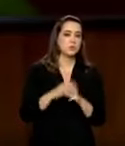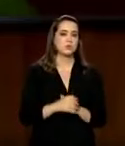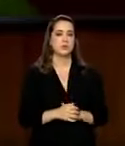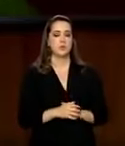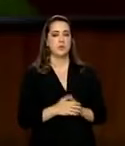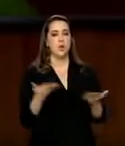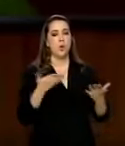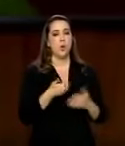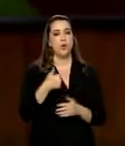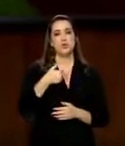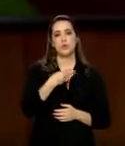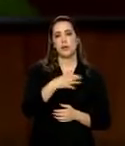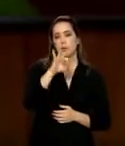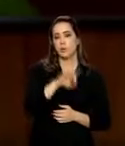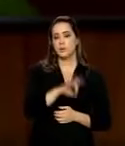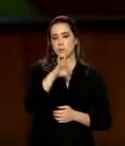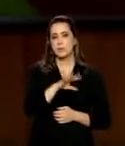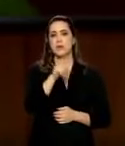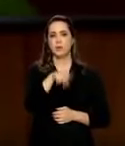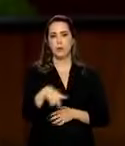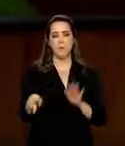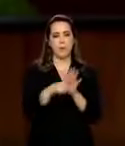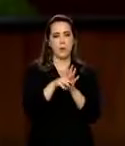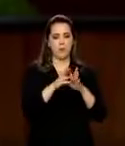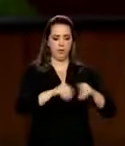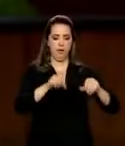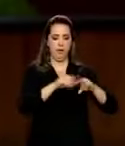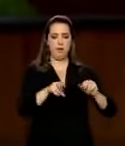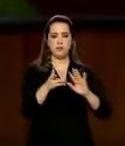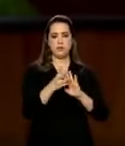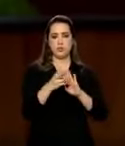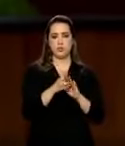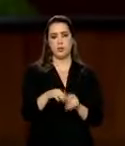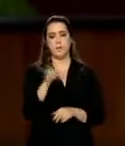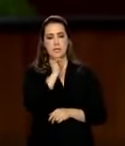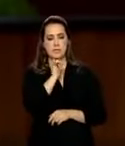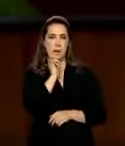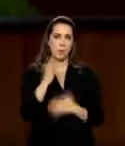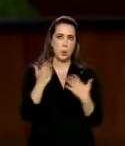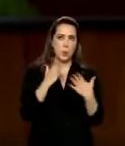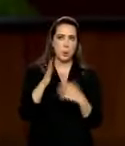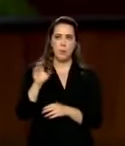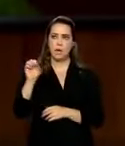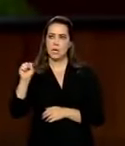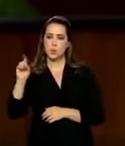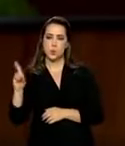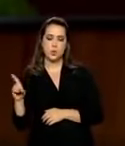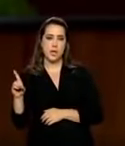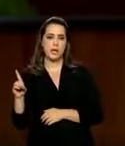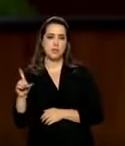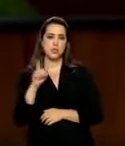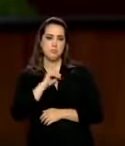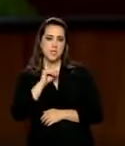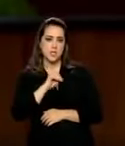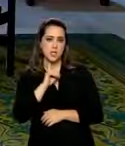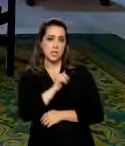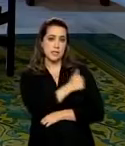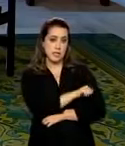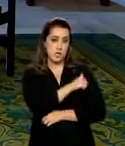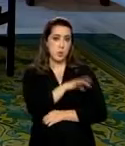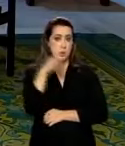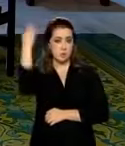brasileiro é demarcado como terra indígena. Isso equivale a uma região próxima à região sudeste, São Paulo, Minas e Rio Espírito Santo.